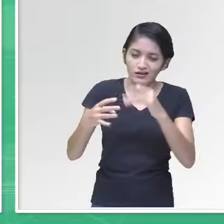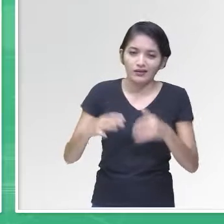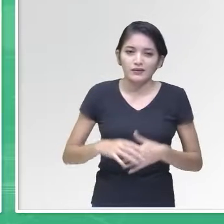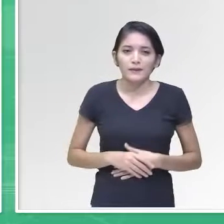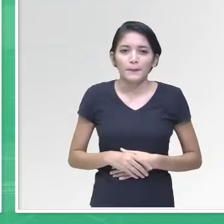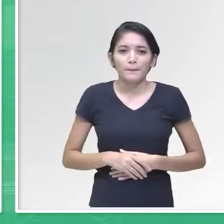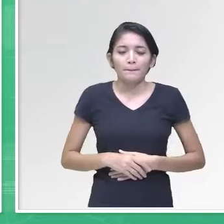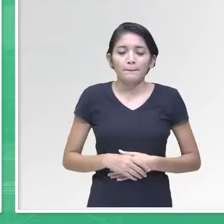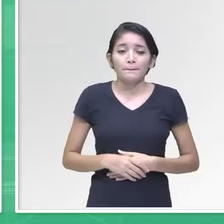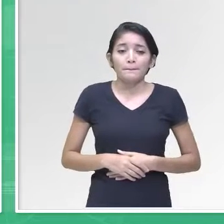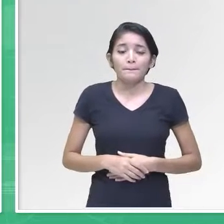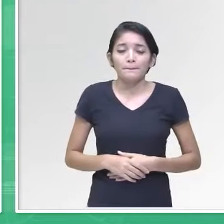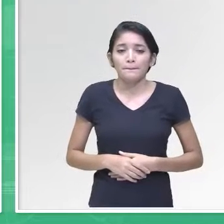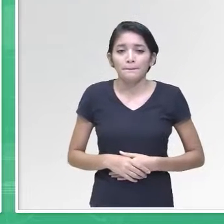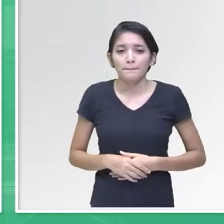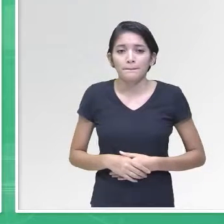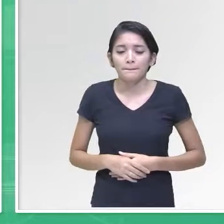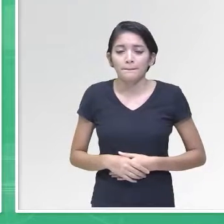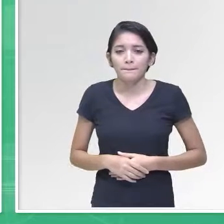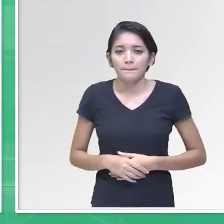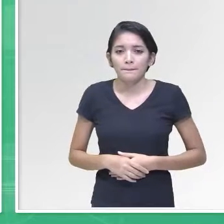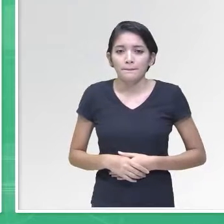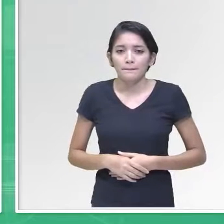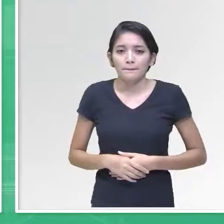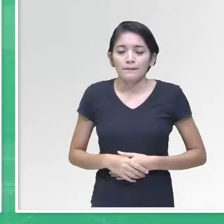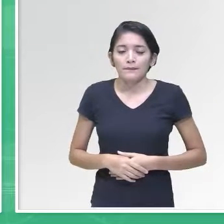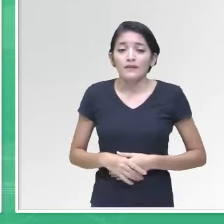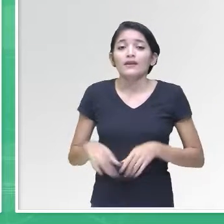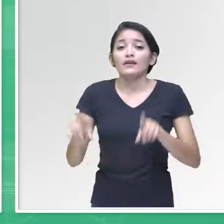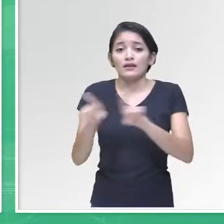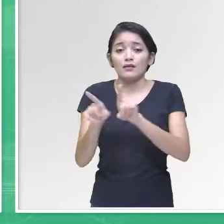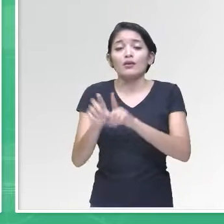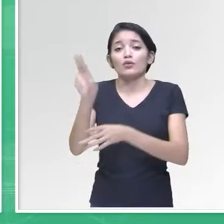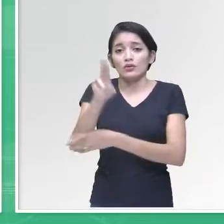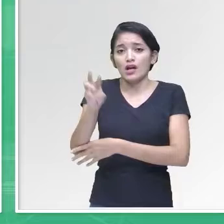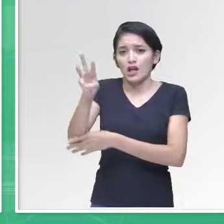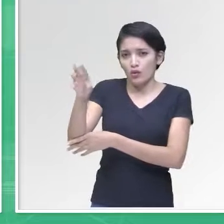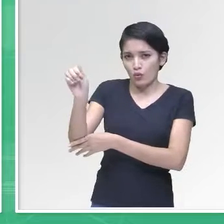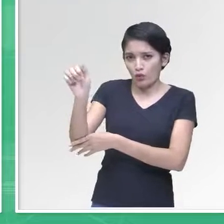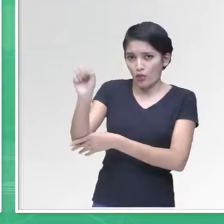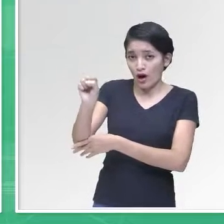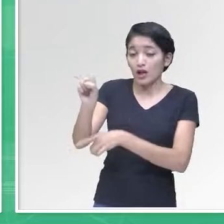was originally o mesmo verbo